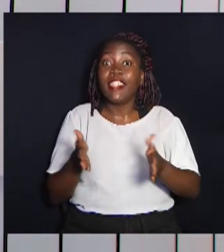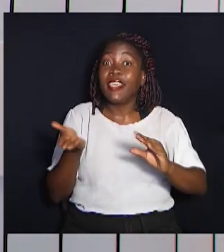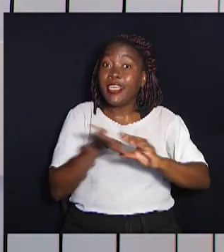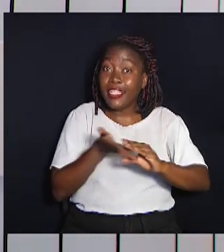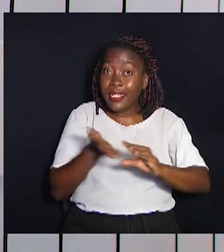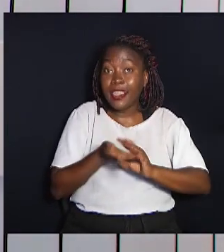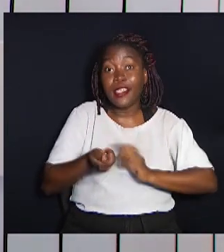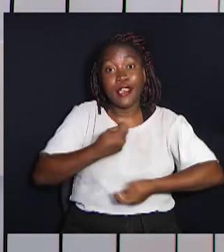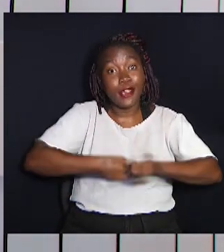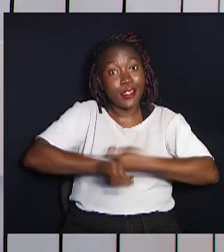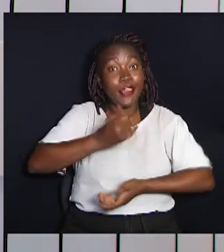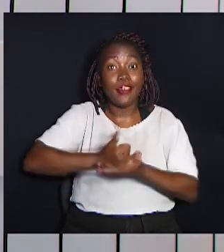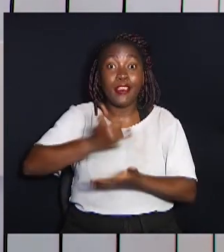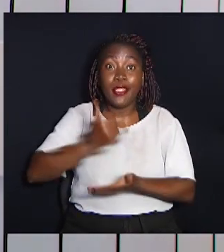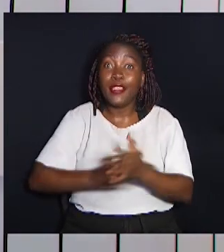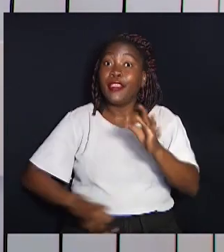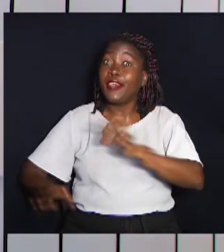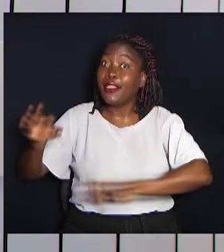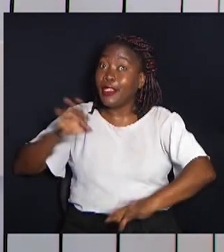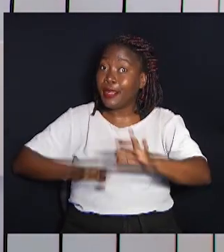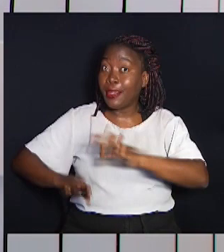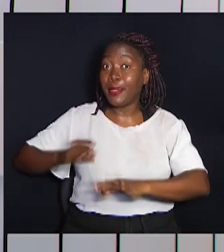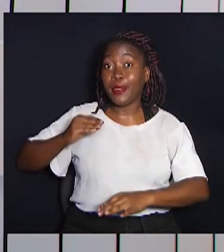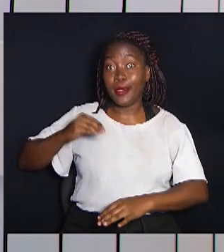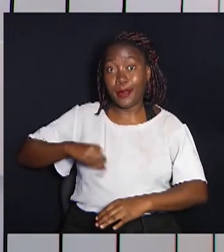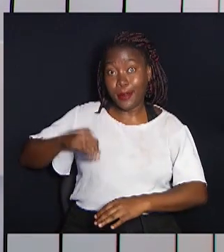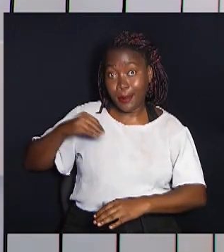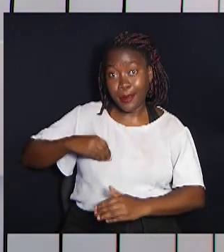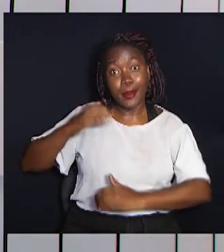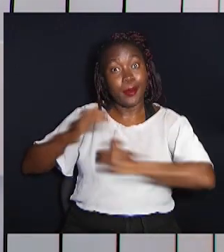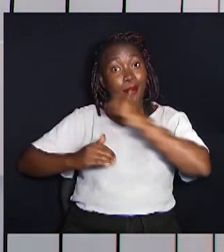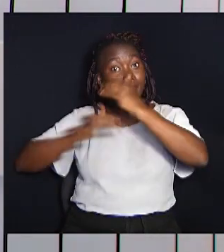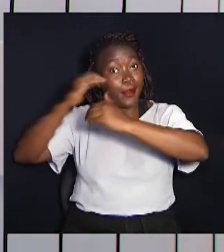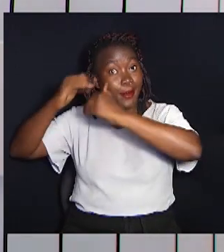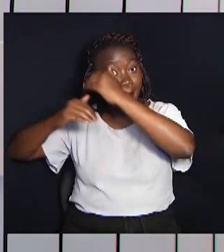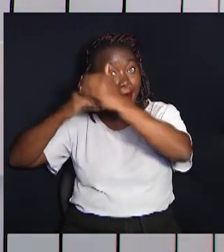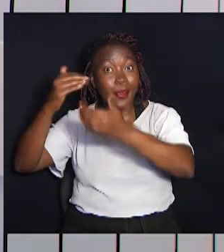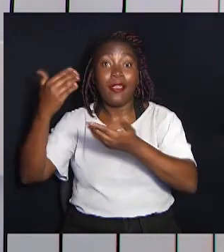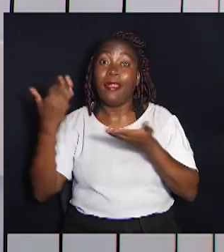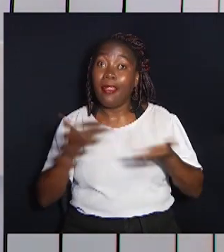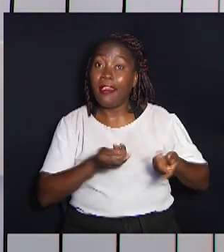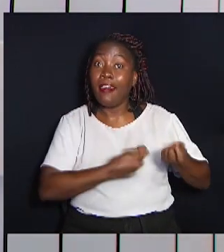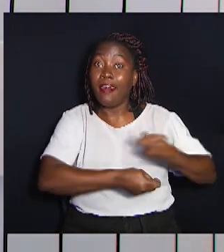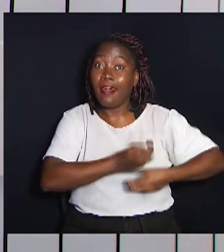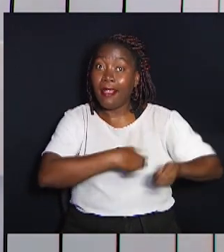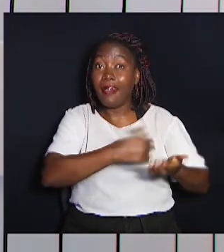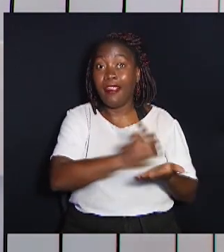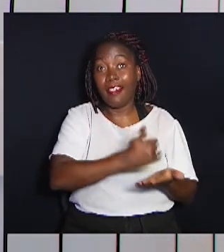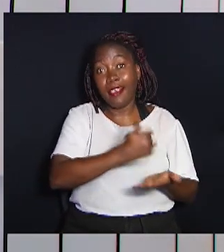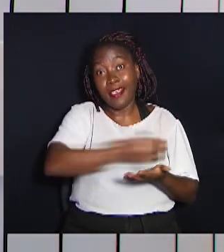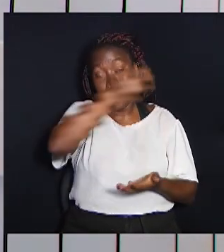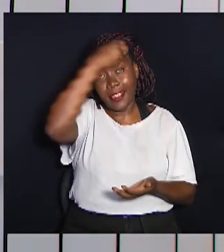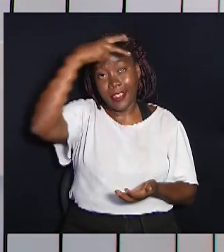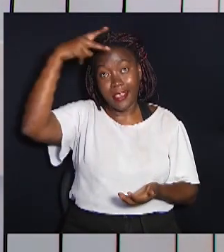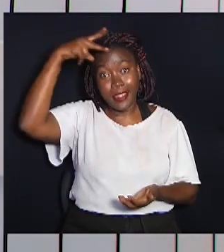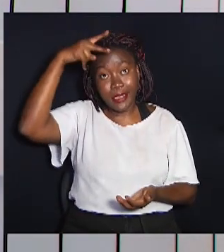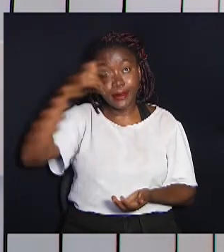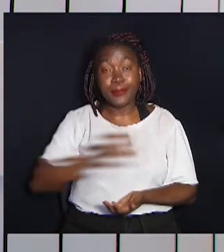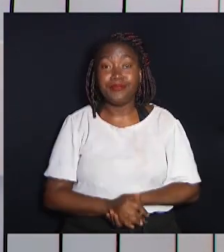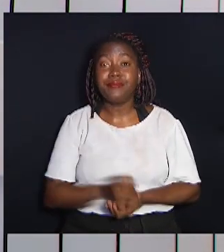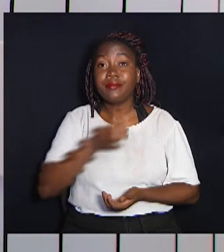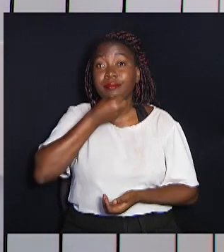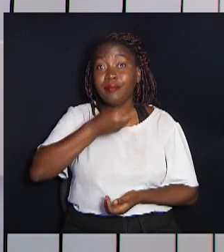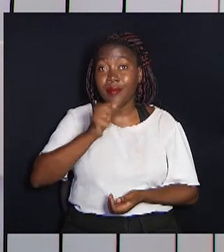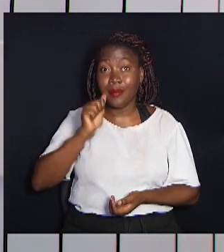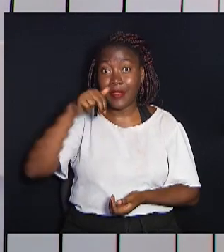tributário, e o plano de cargos, carreiras e vencimentos da administração tributária do município de Campinas. O repórter